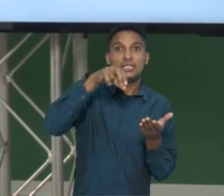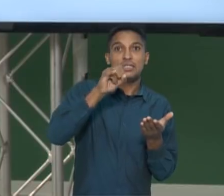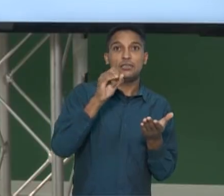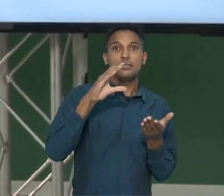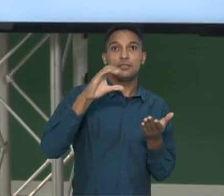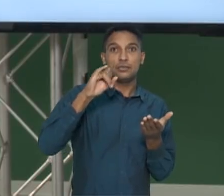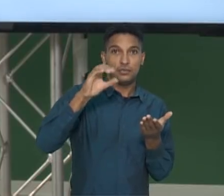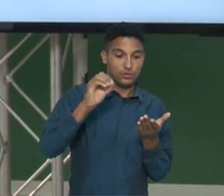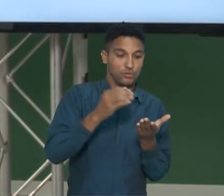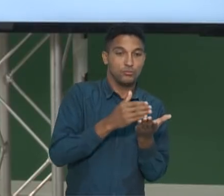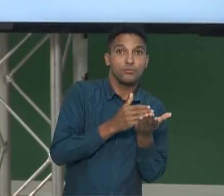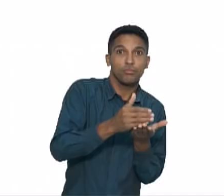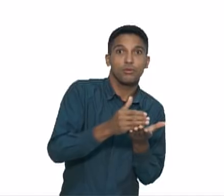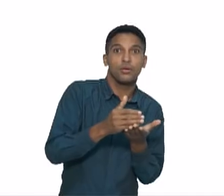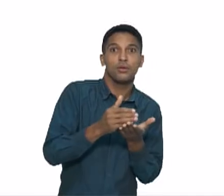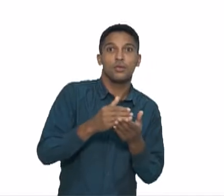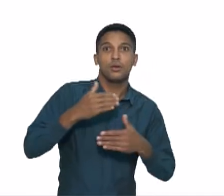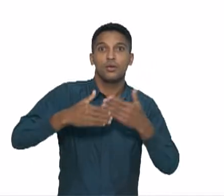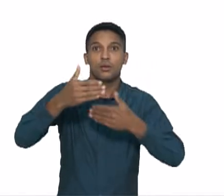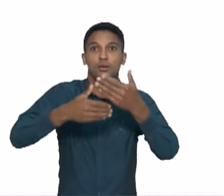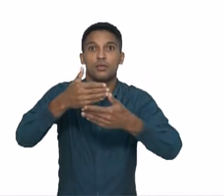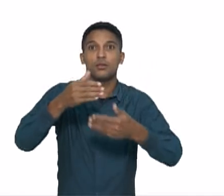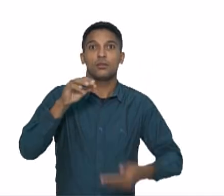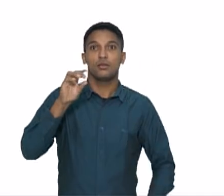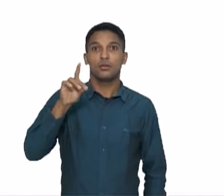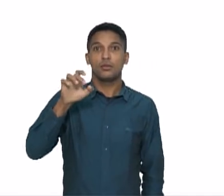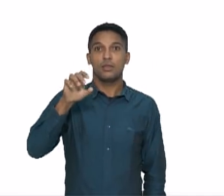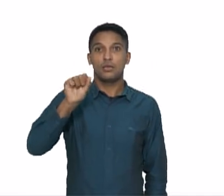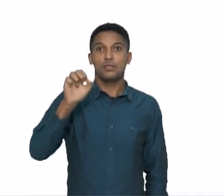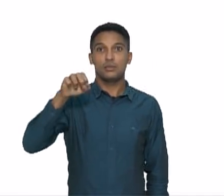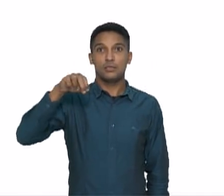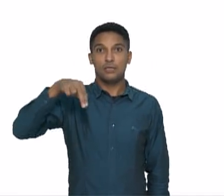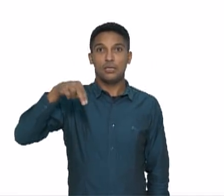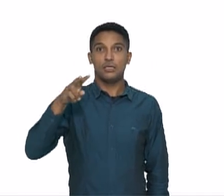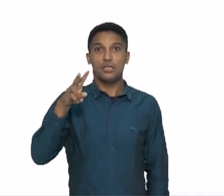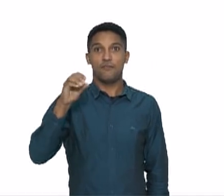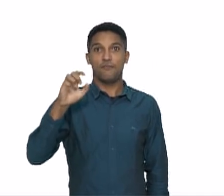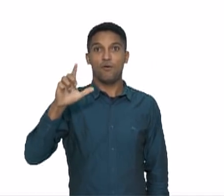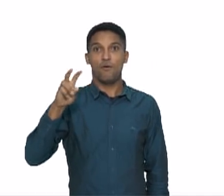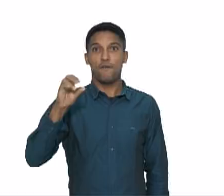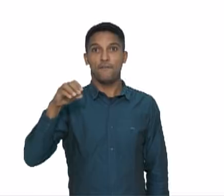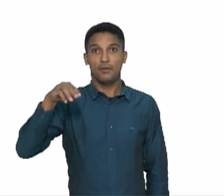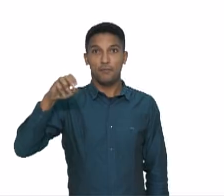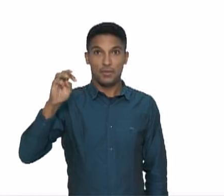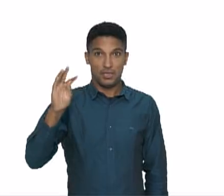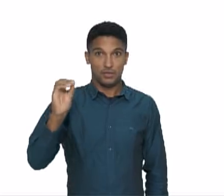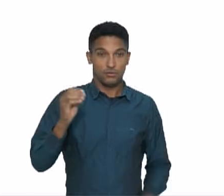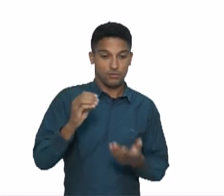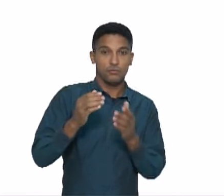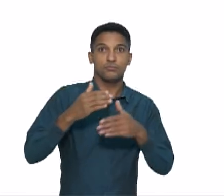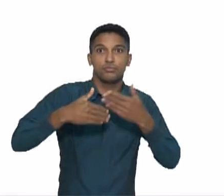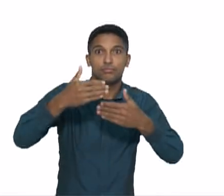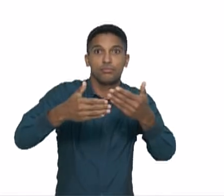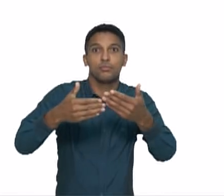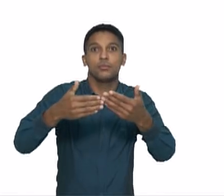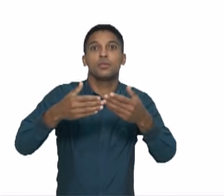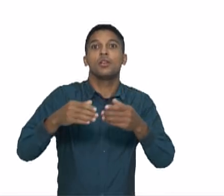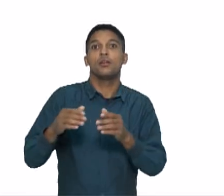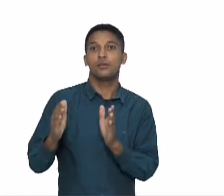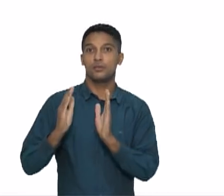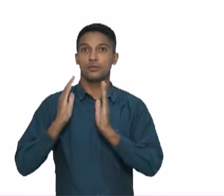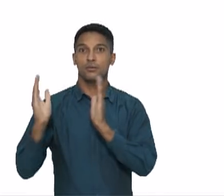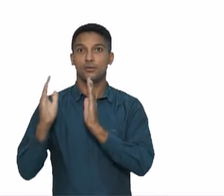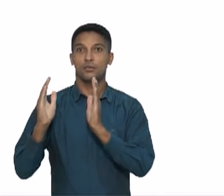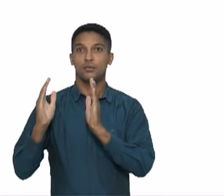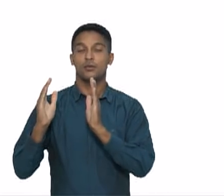enredo. E o conflito? Só para a gente resumir, o conflito dentro do conto é identificado como um momento de